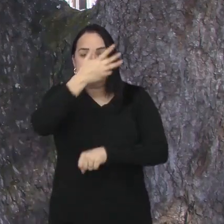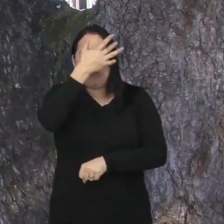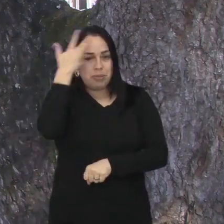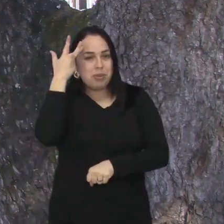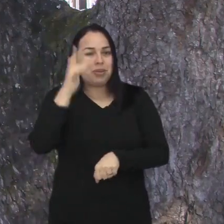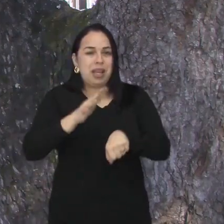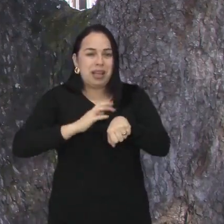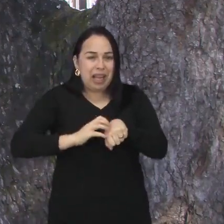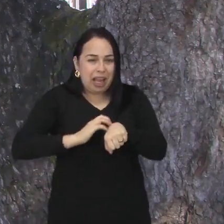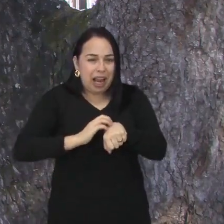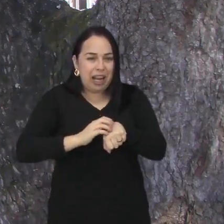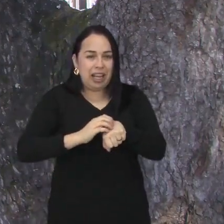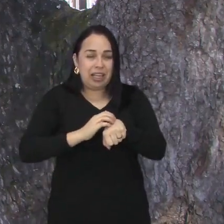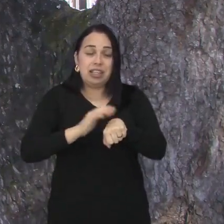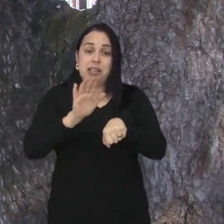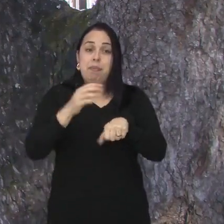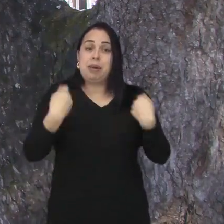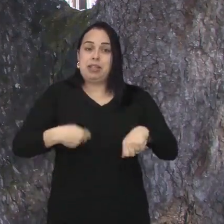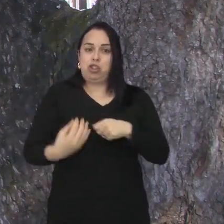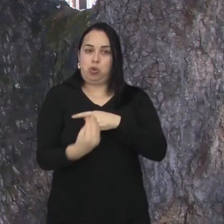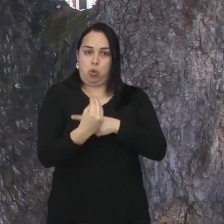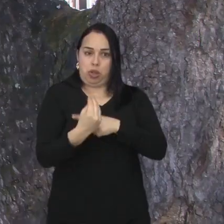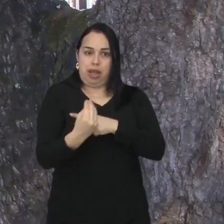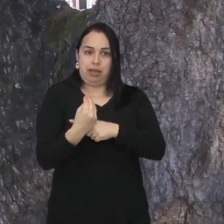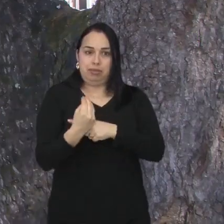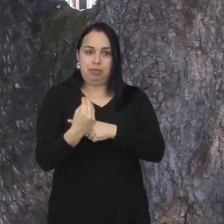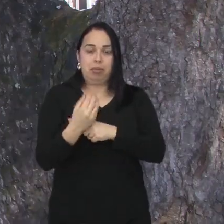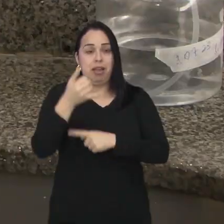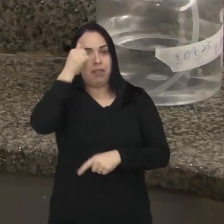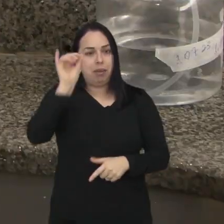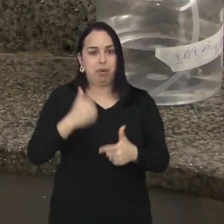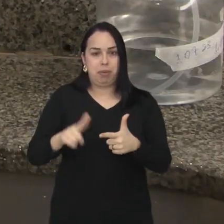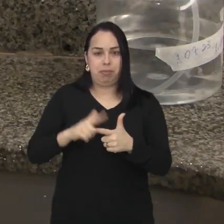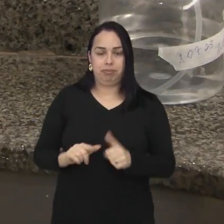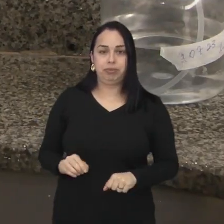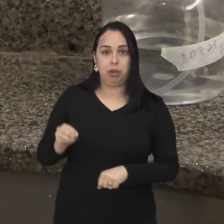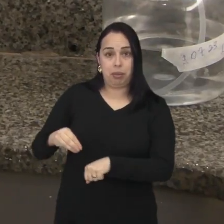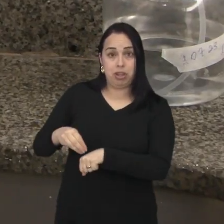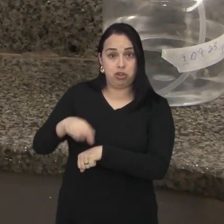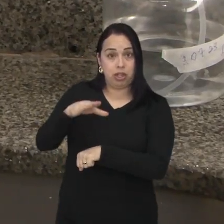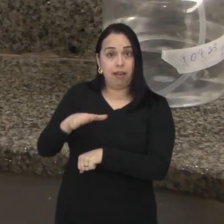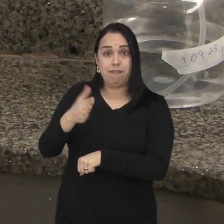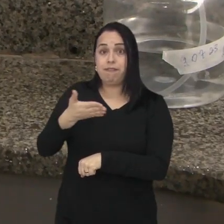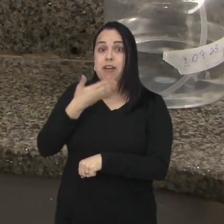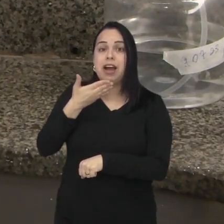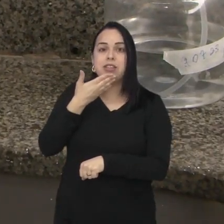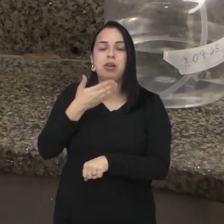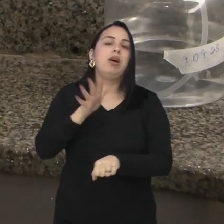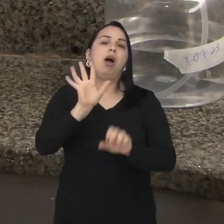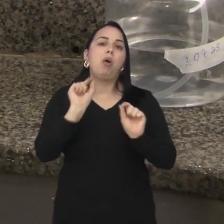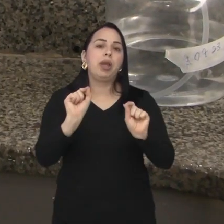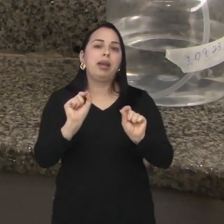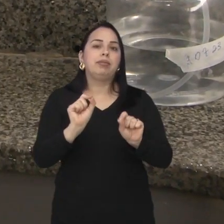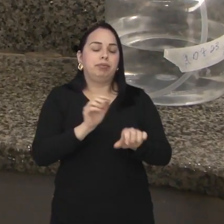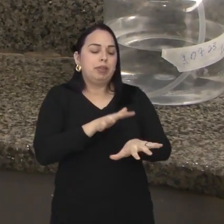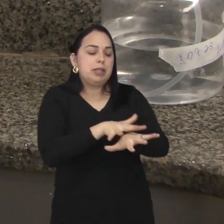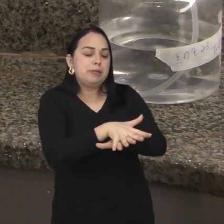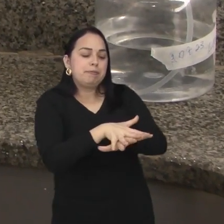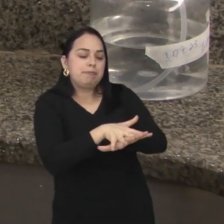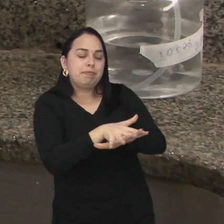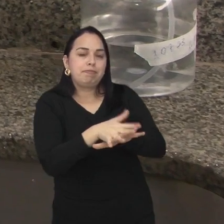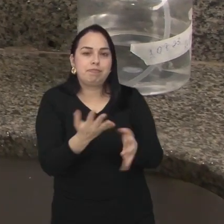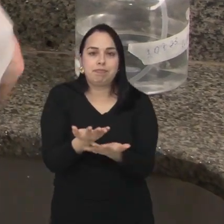que tem rinite, sinusite. Se não tiver esse cuidado extra, pode ter um problema sério. Uma dica fácil de cumprir é seguir as medidas